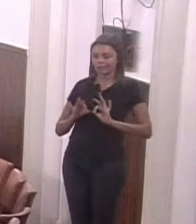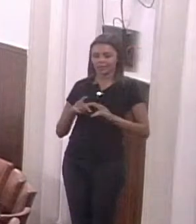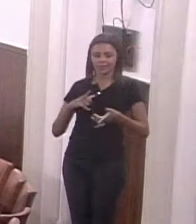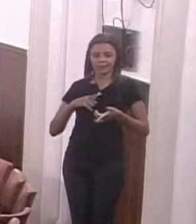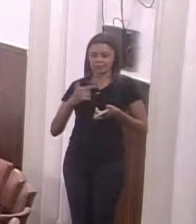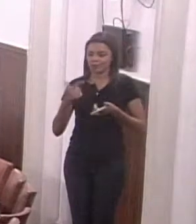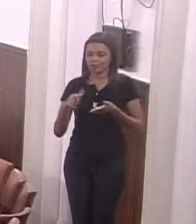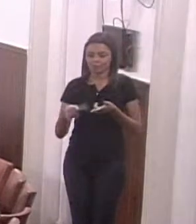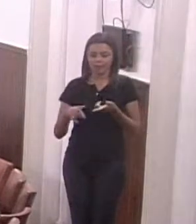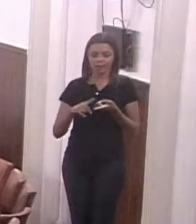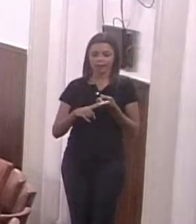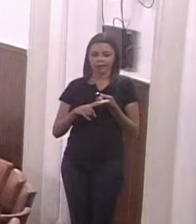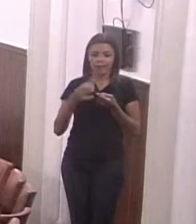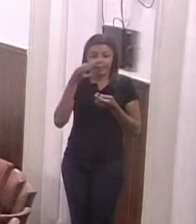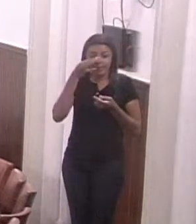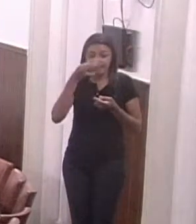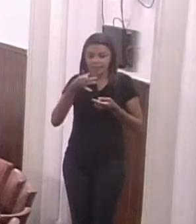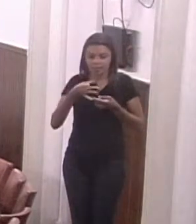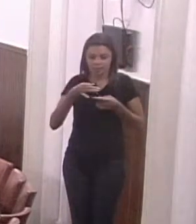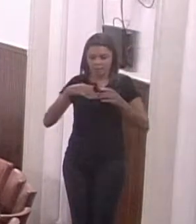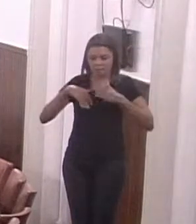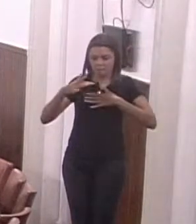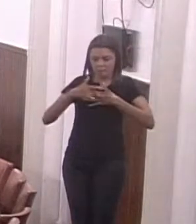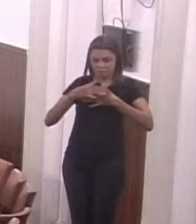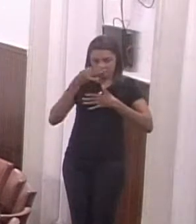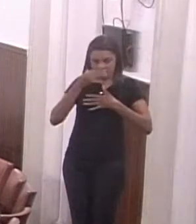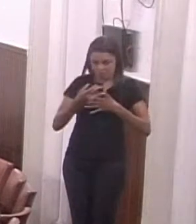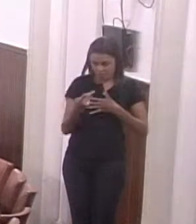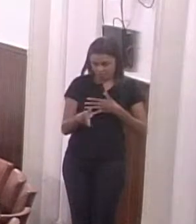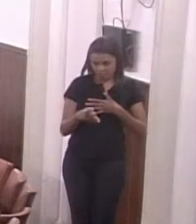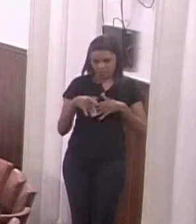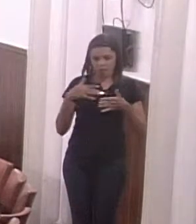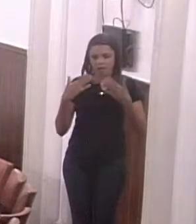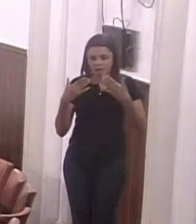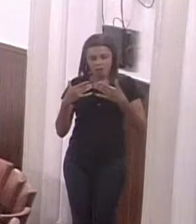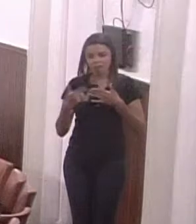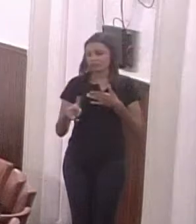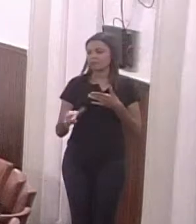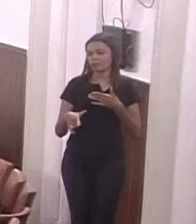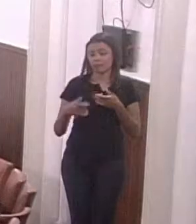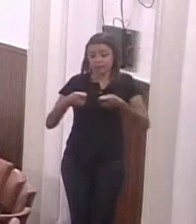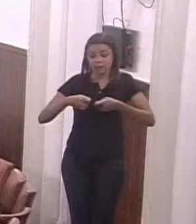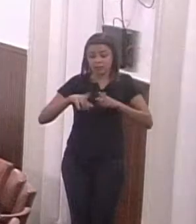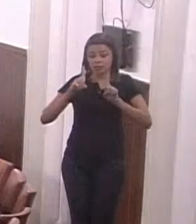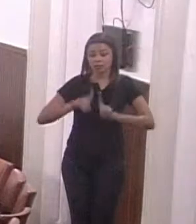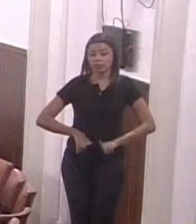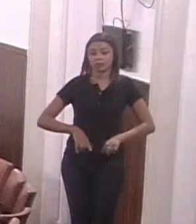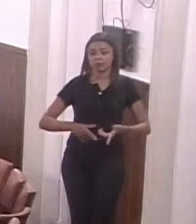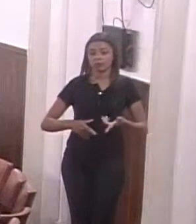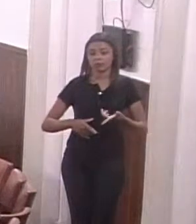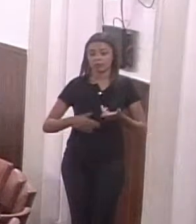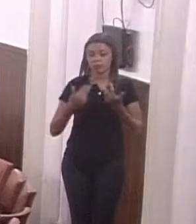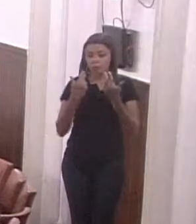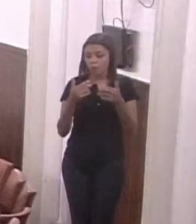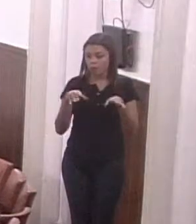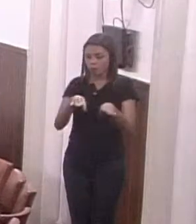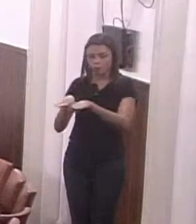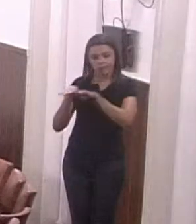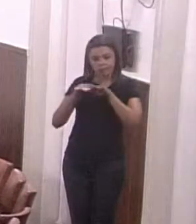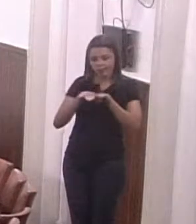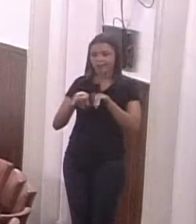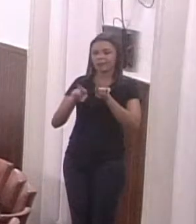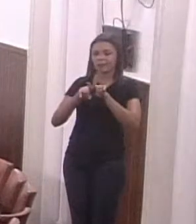têm atenção desses profissionais que deveriam tratá-las de forma digna, de forma igual e de